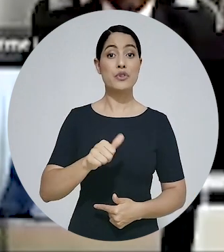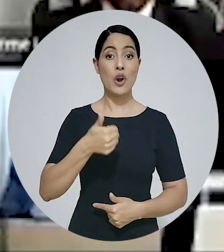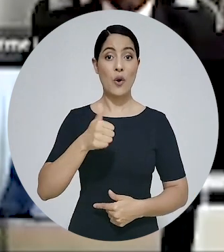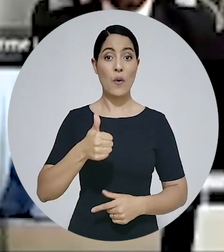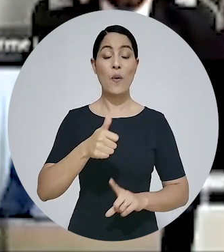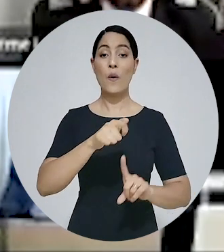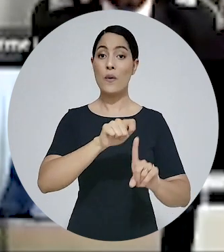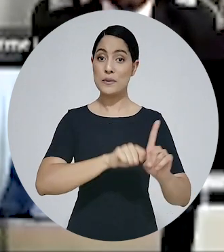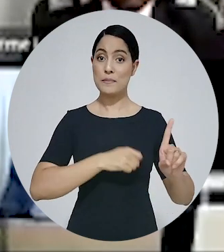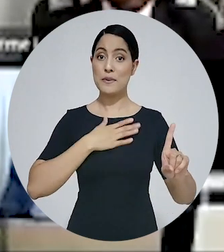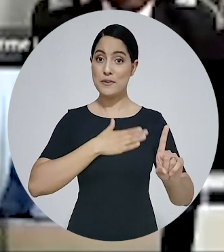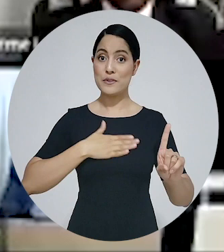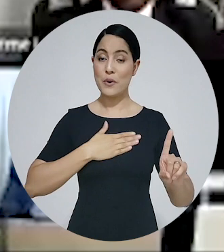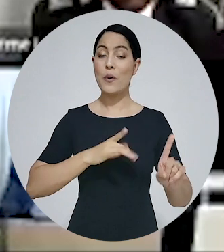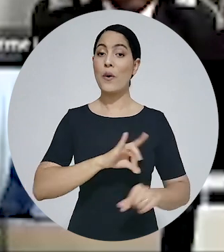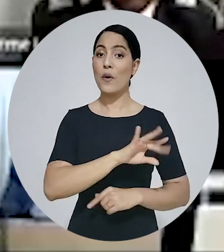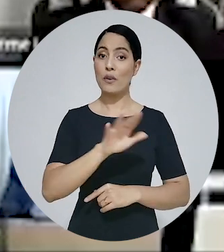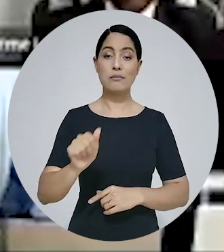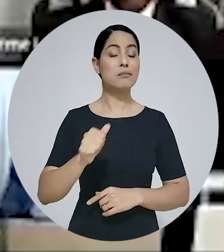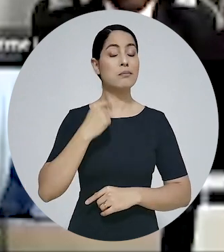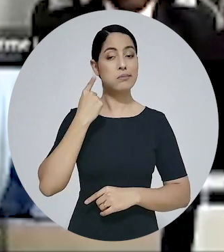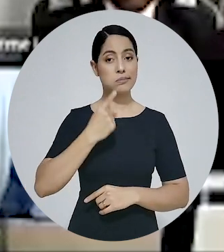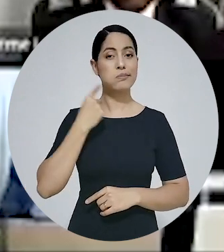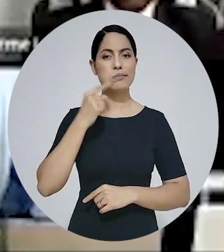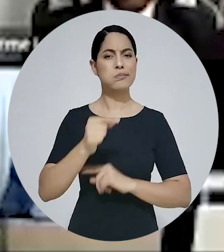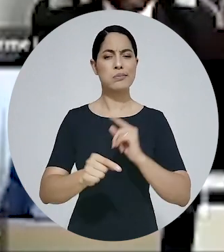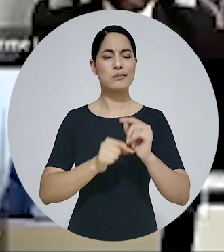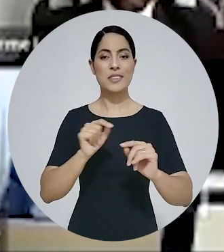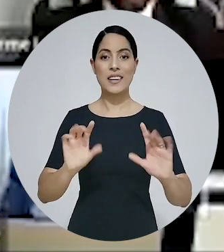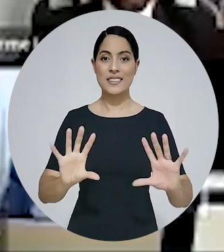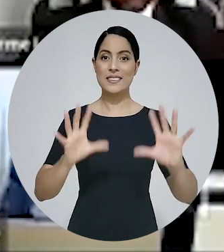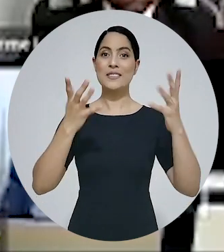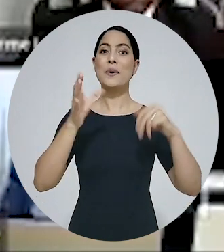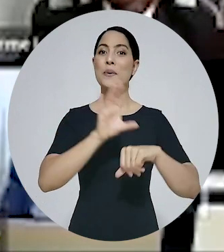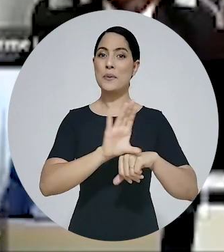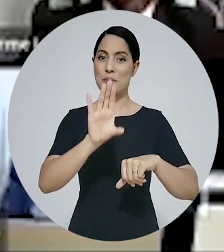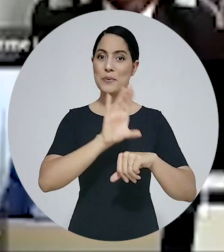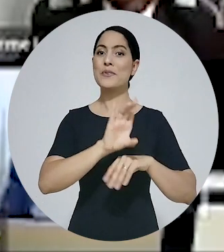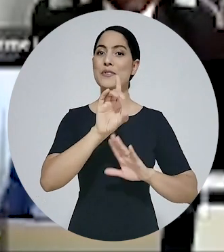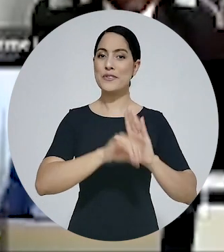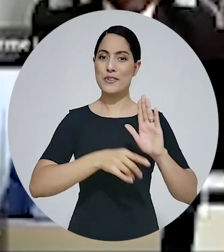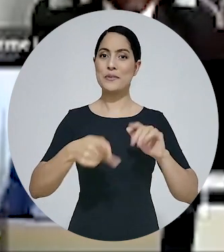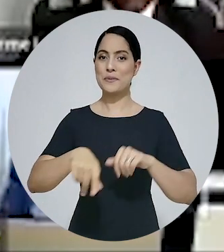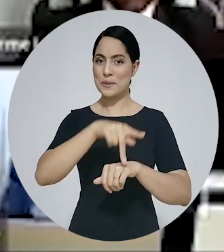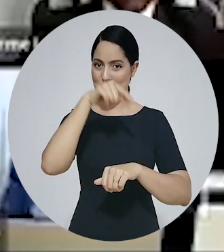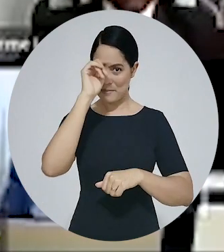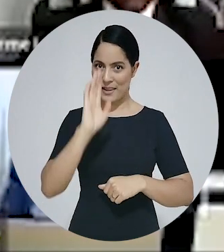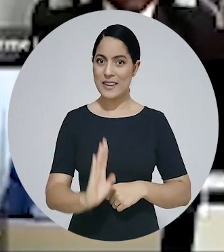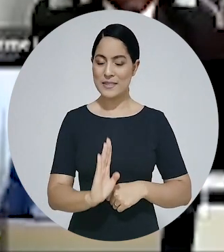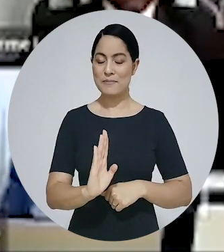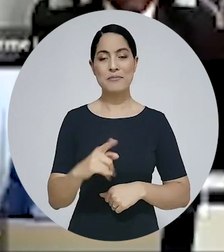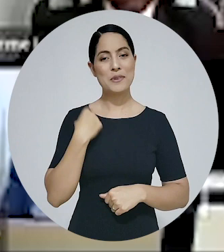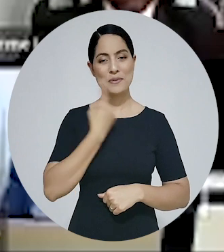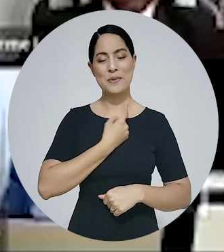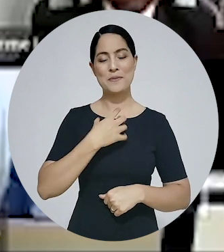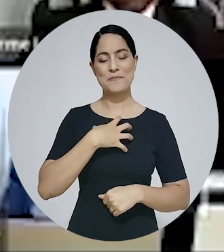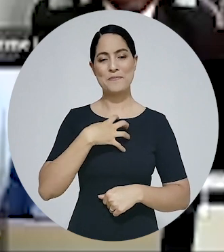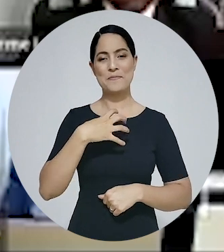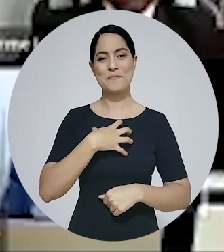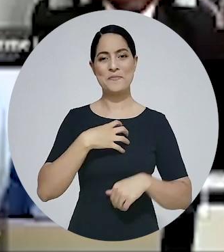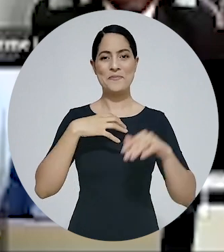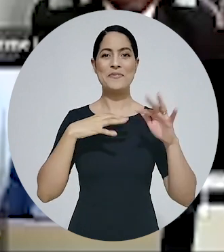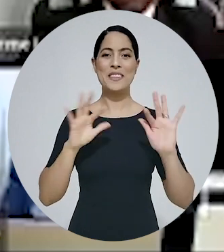dia dos magistrados, mas também dia dos advogados, dia da criação, da comemoração da criação dos cursos jurídicos no Brasil. Estamos, então,